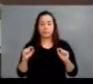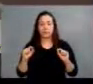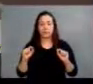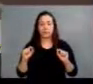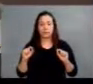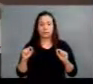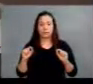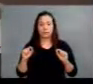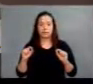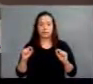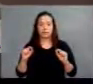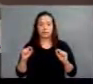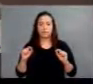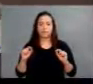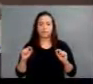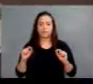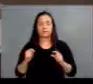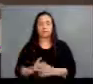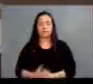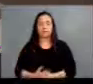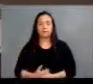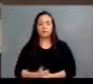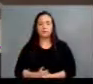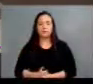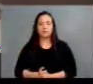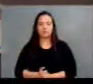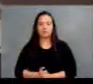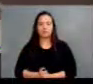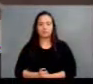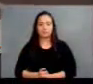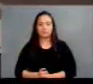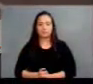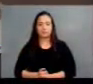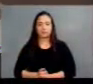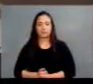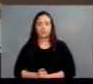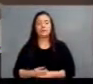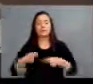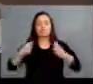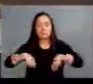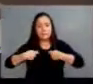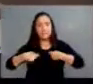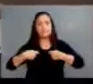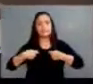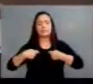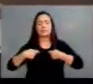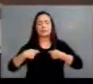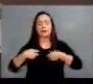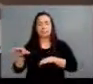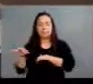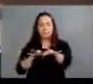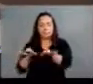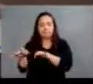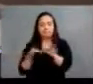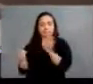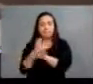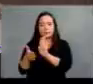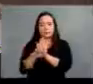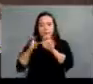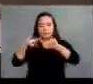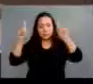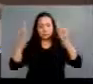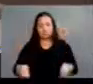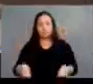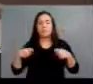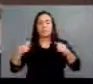simplesmente instâncias sem poder orçamentário, sem capacidade orçamentária. Precisamos